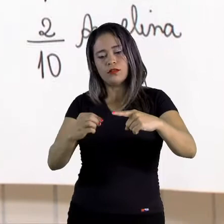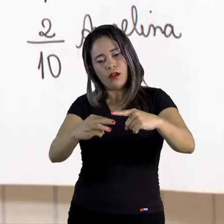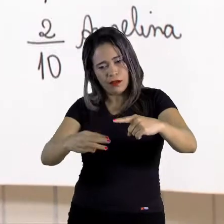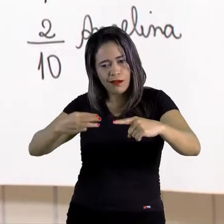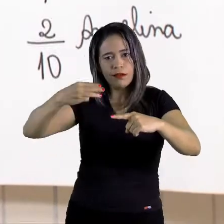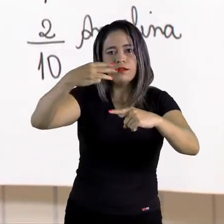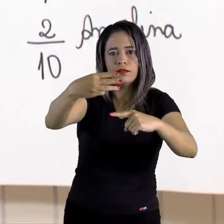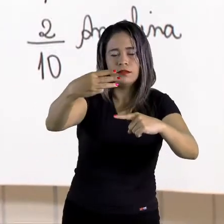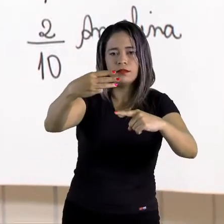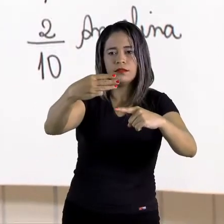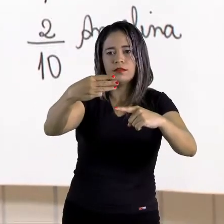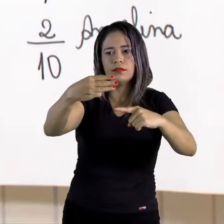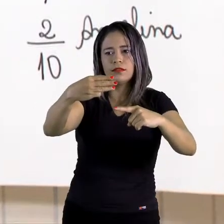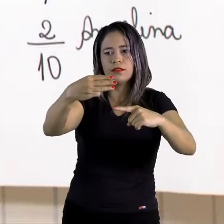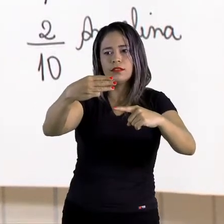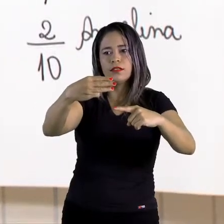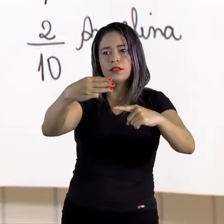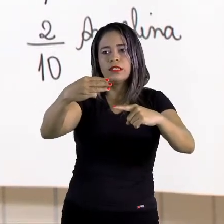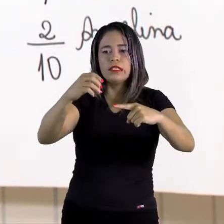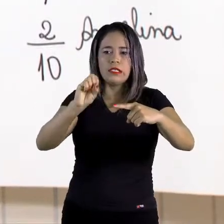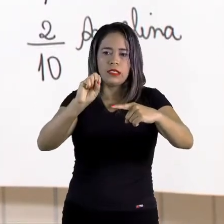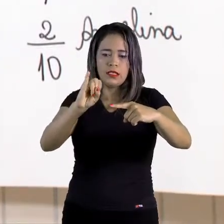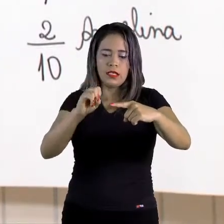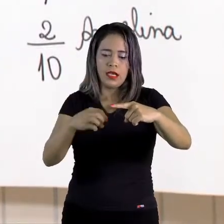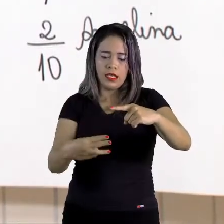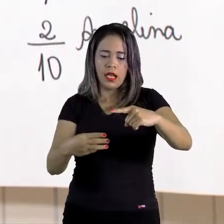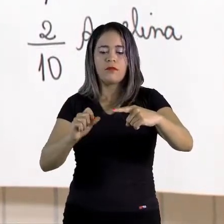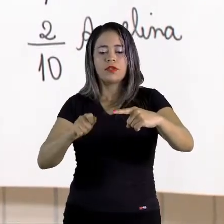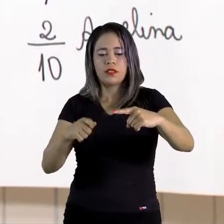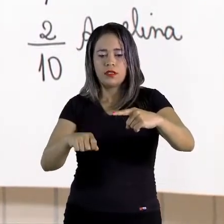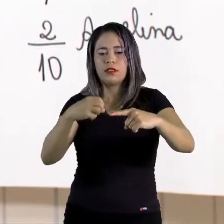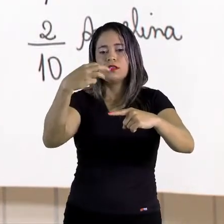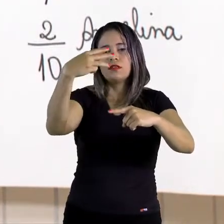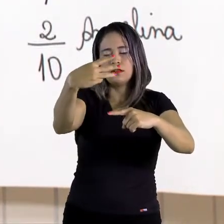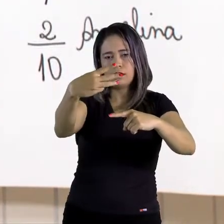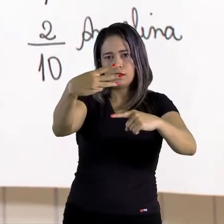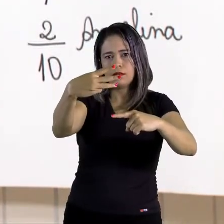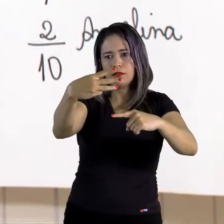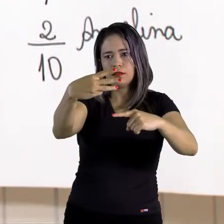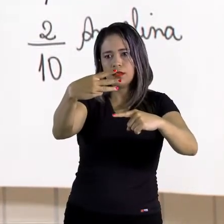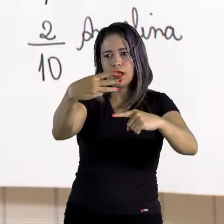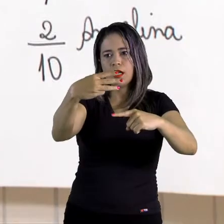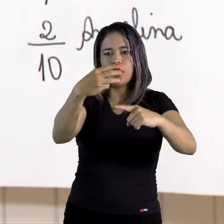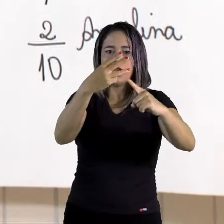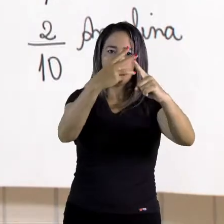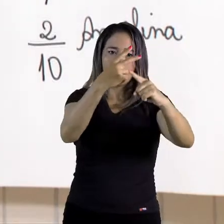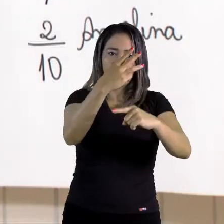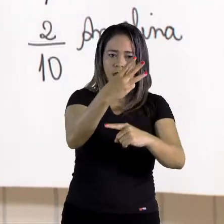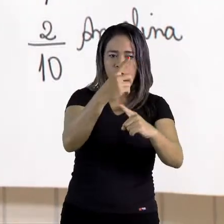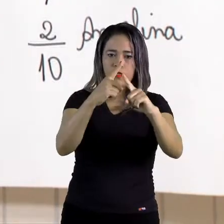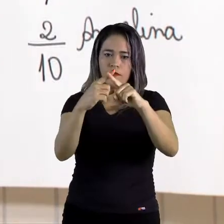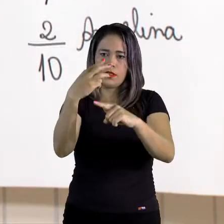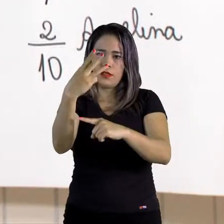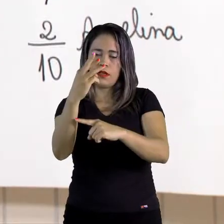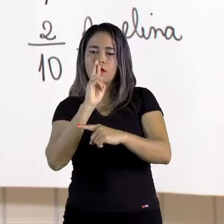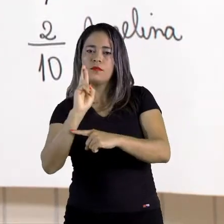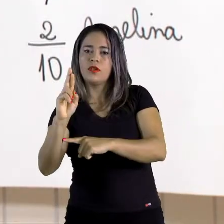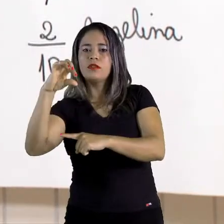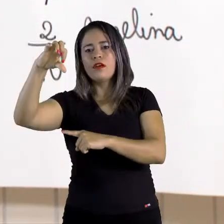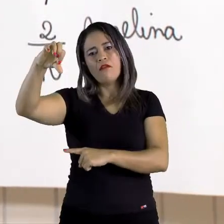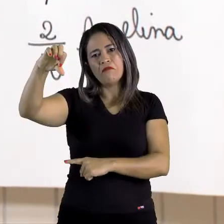7, 21. Então, se aqui é 3, aqui também vai ser 3. 3 vezes 3, 9.